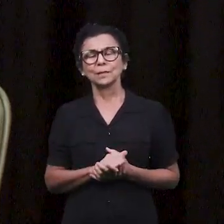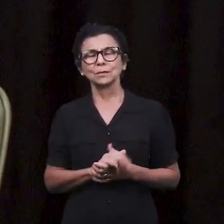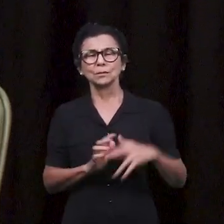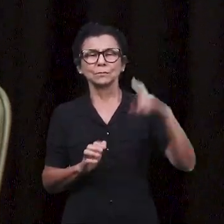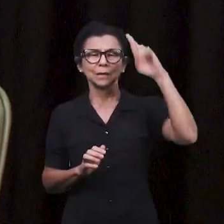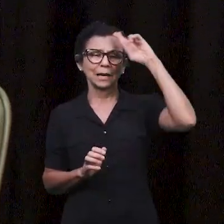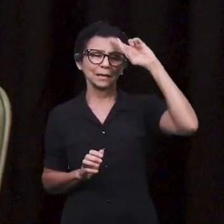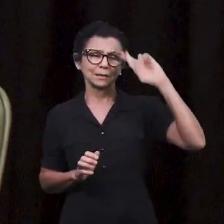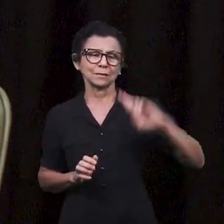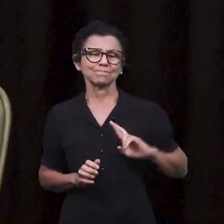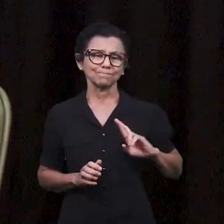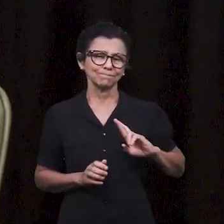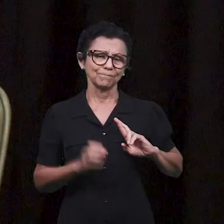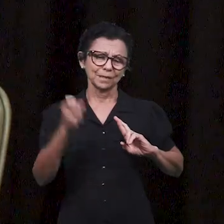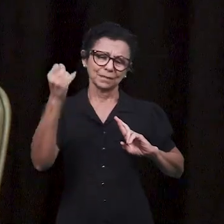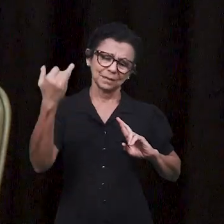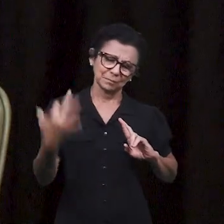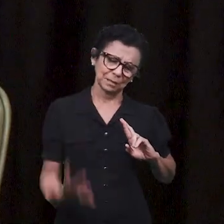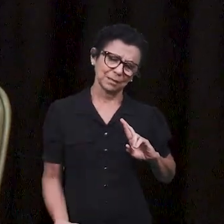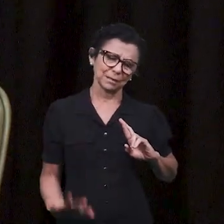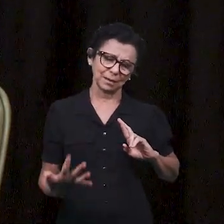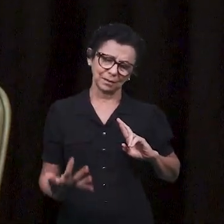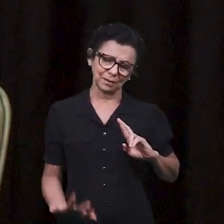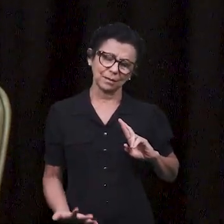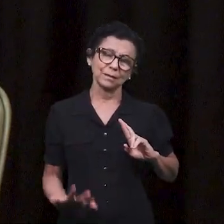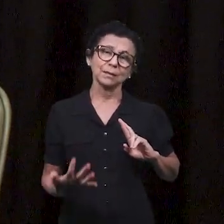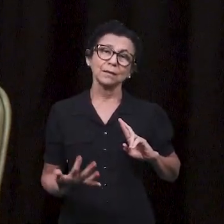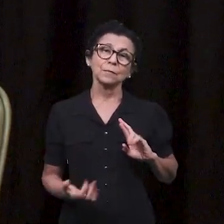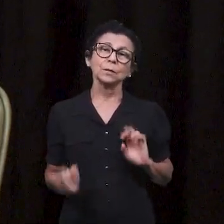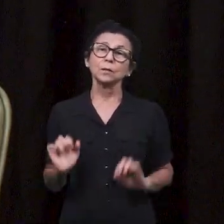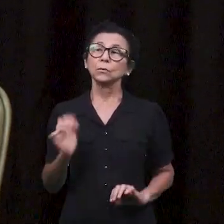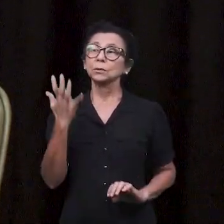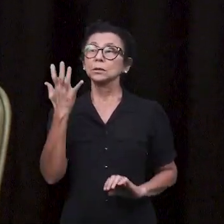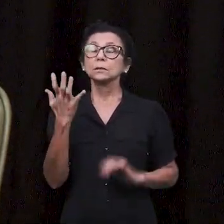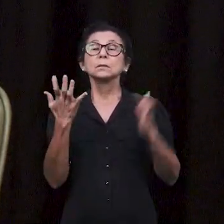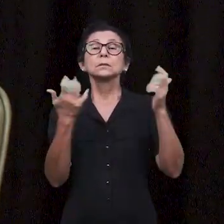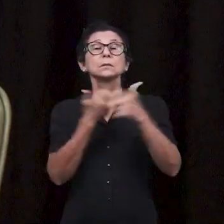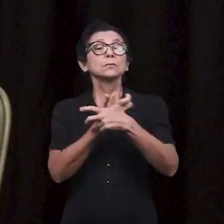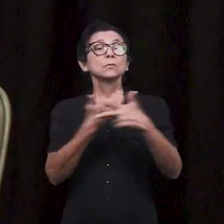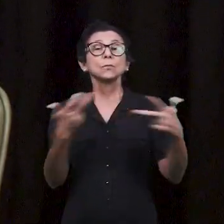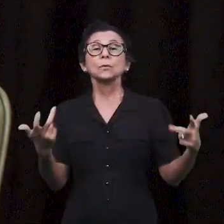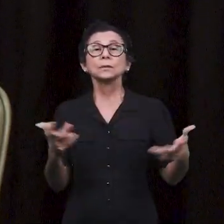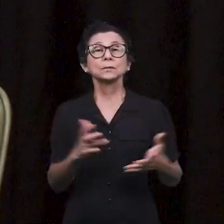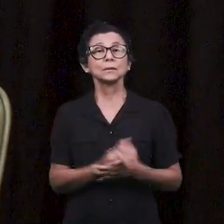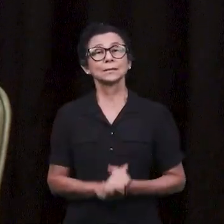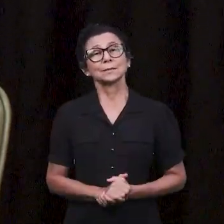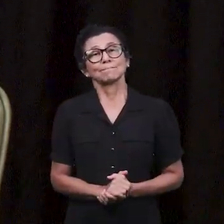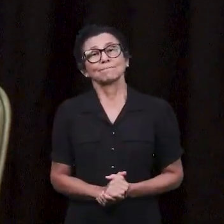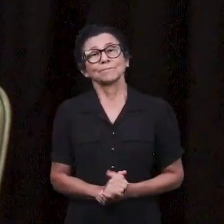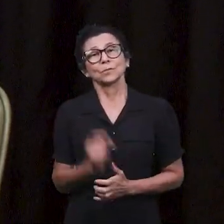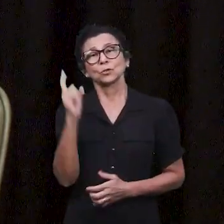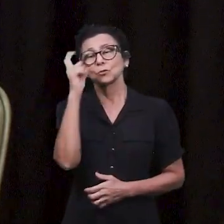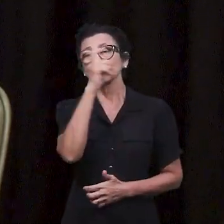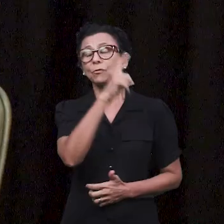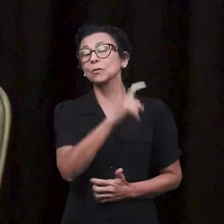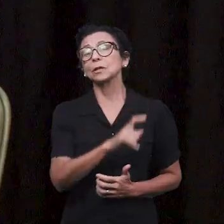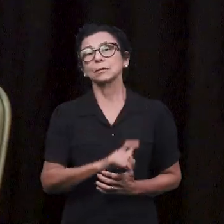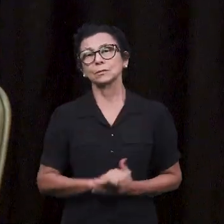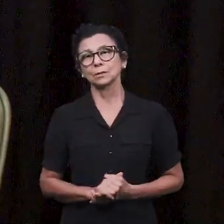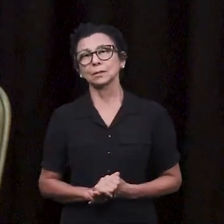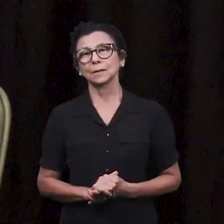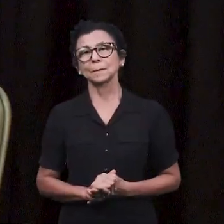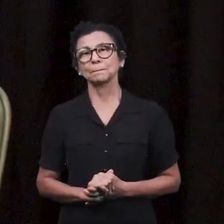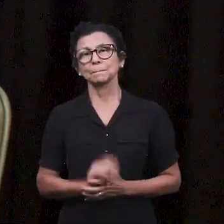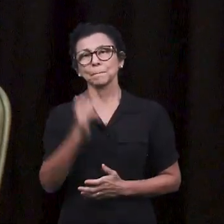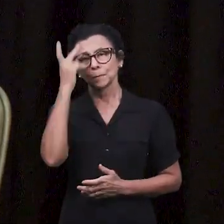razão para tentar explicar por que acontecem tantos infortúnios na vida dos homens. Por que somos sujeitos a esse